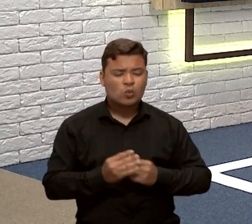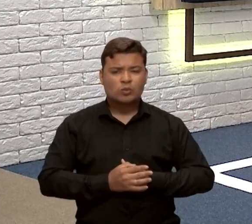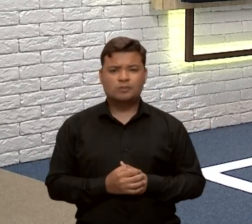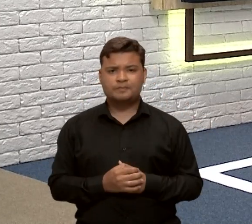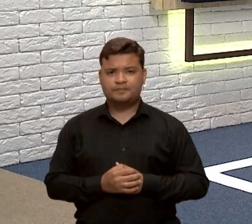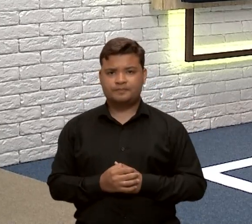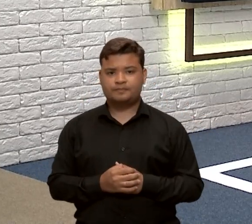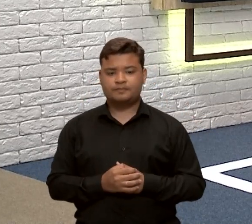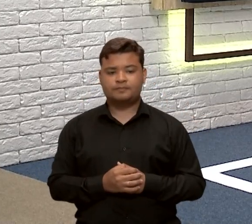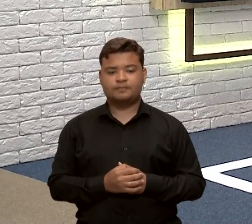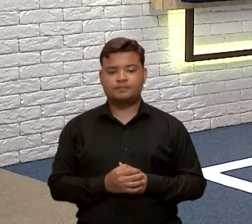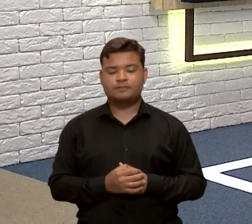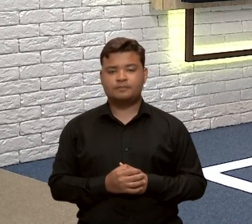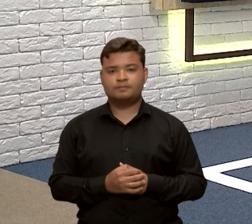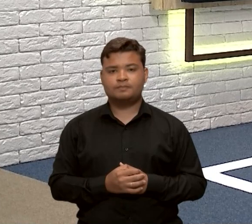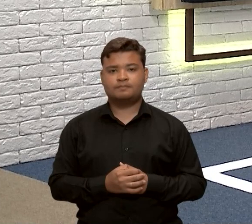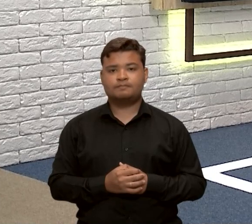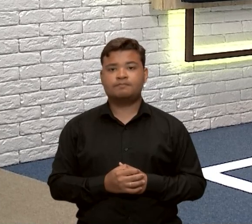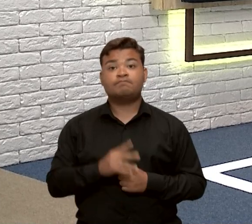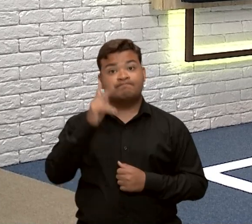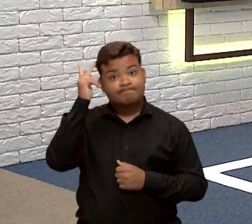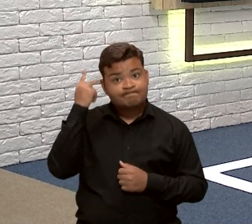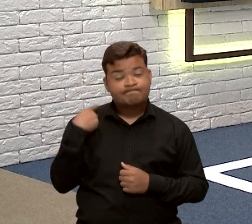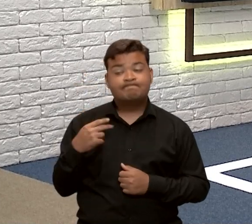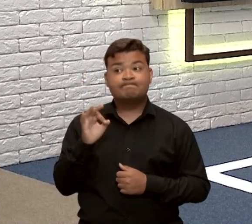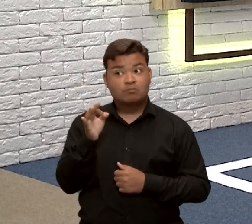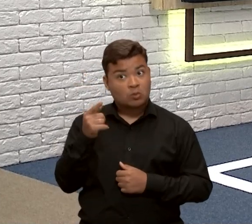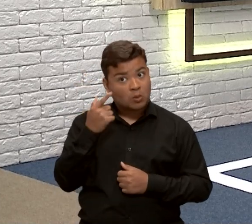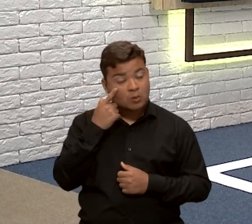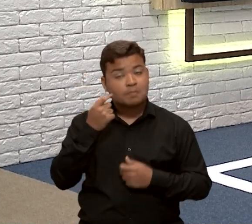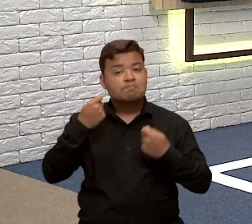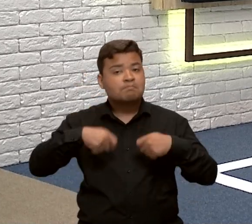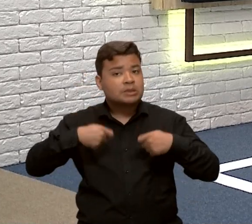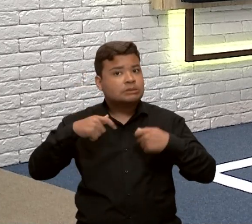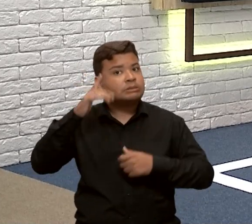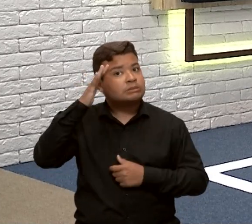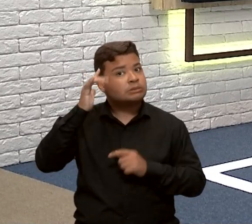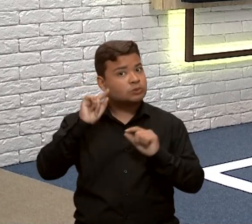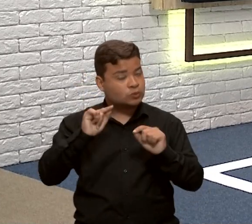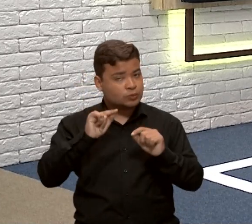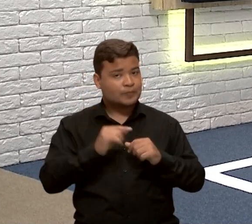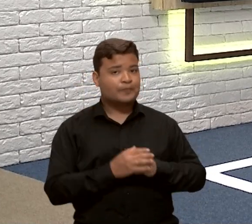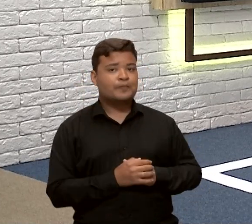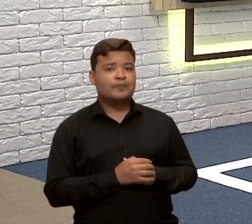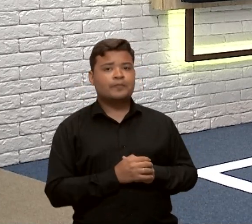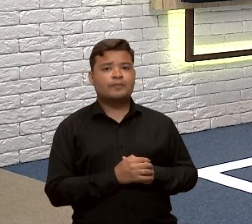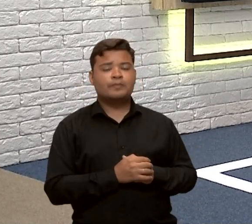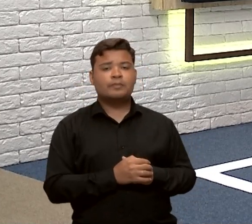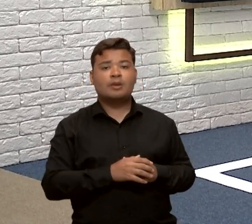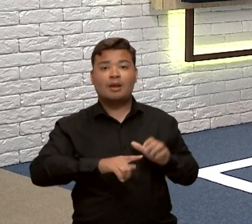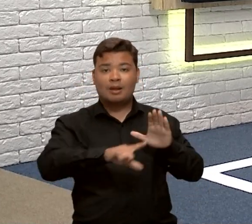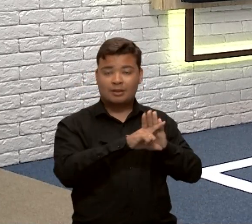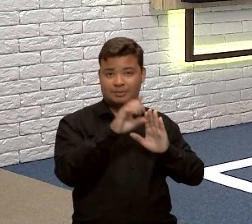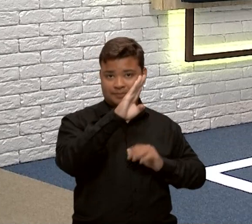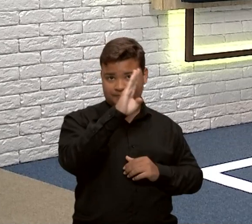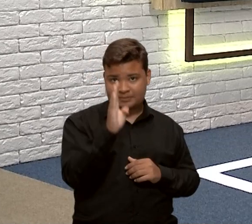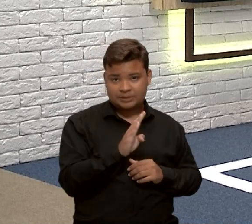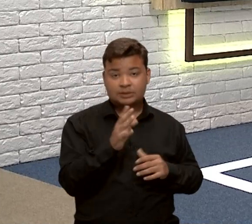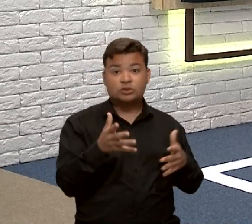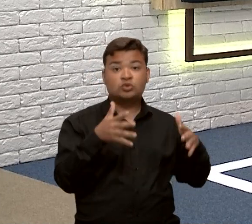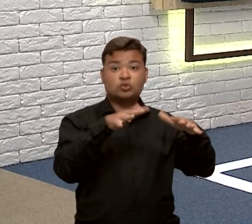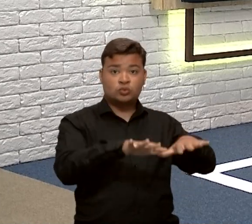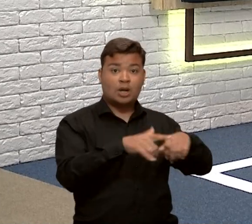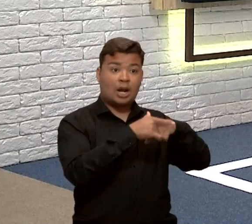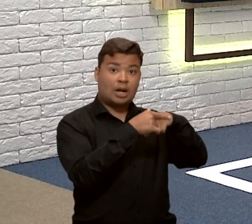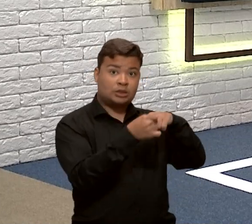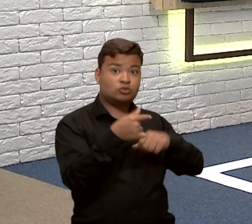É importante a gente pensar, Camila, e a gente conhecer que o artigo 7 da Lei Brasileira de Inclusão diz que é